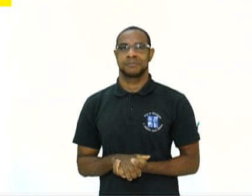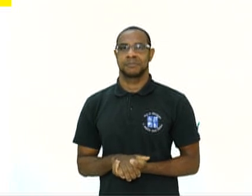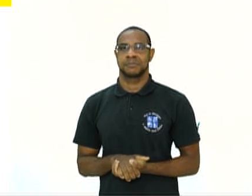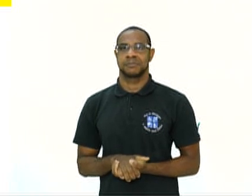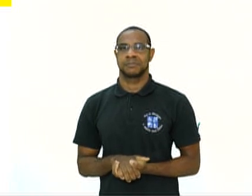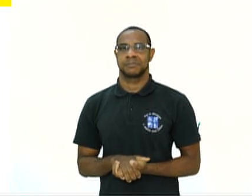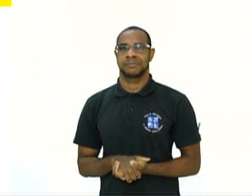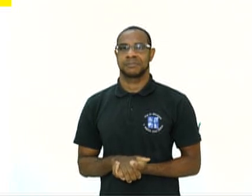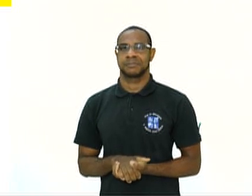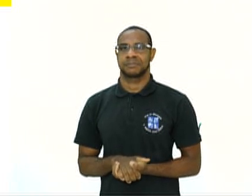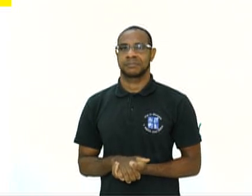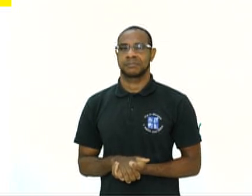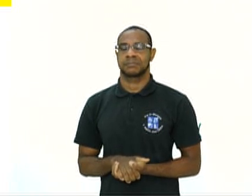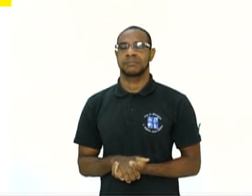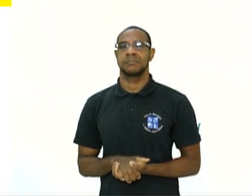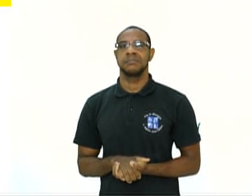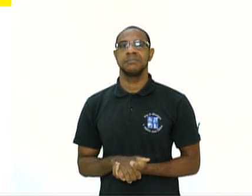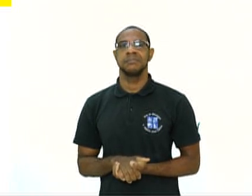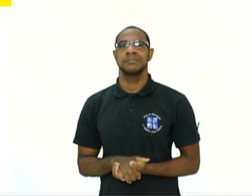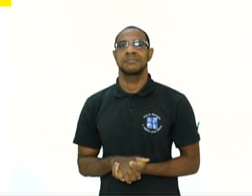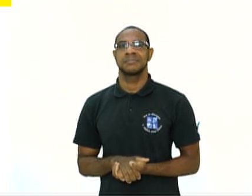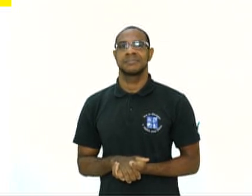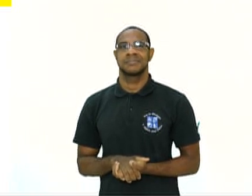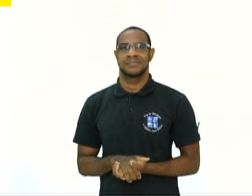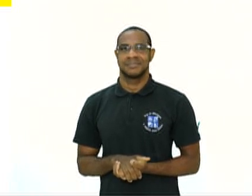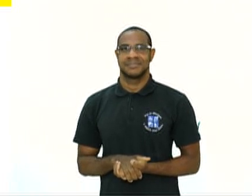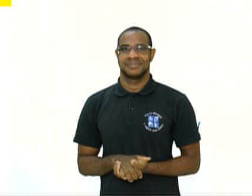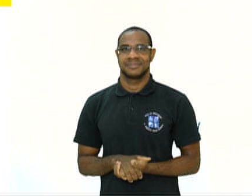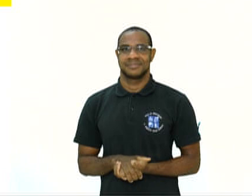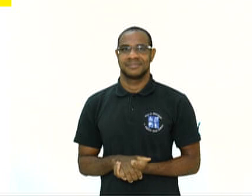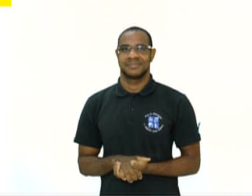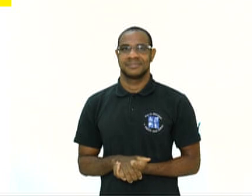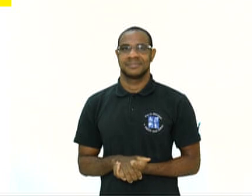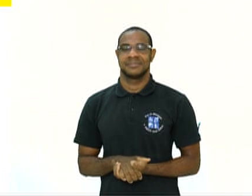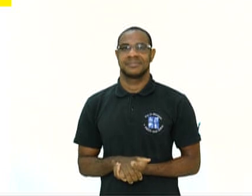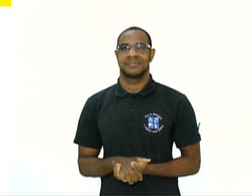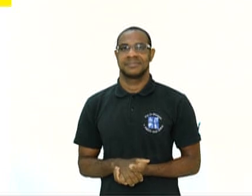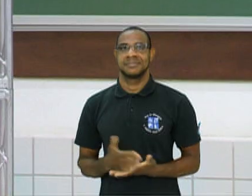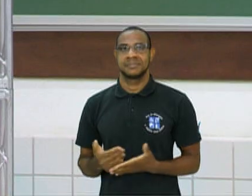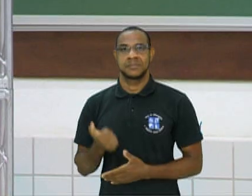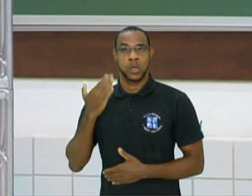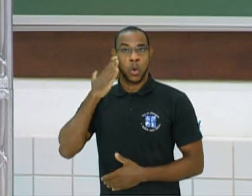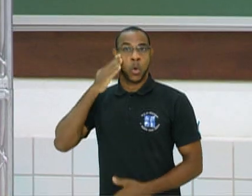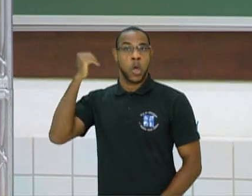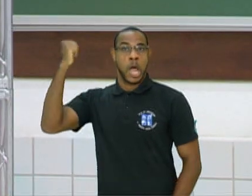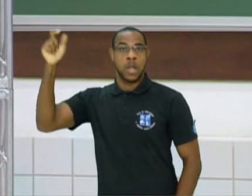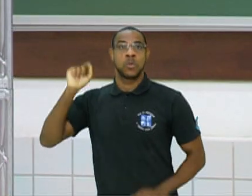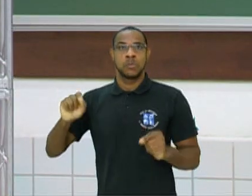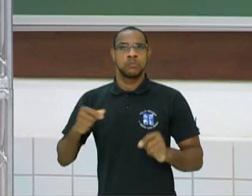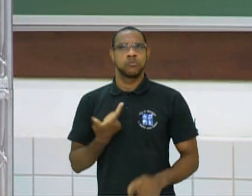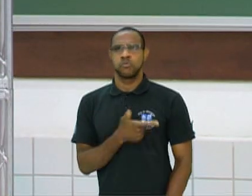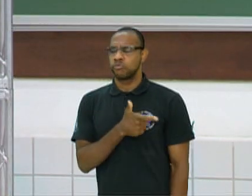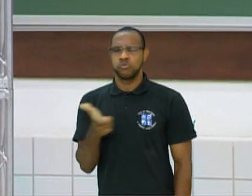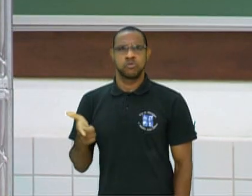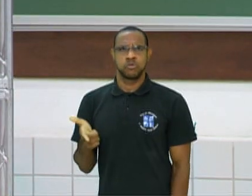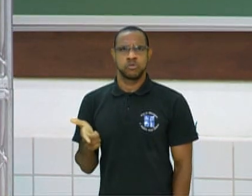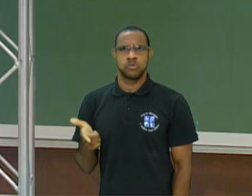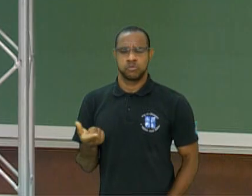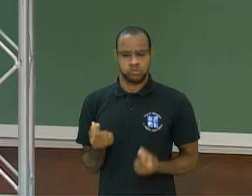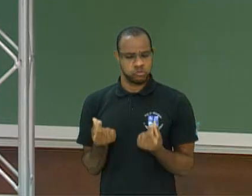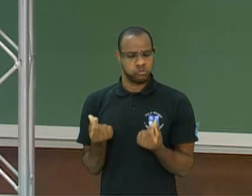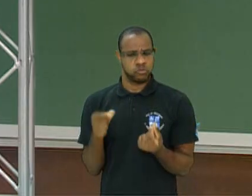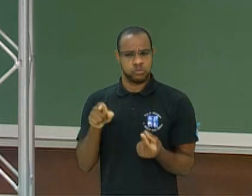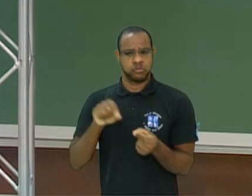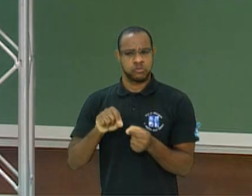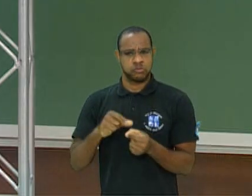the difference you make in people's life. Michelle Obama. O sucesso não é no dinheiro que